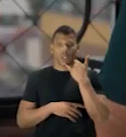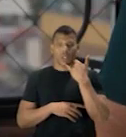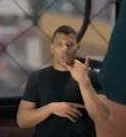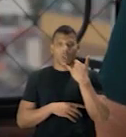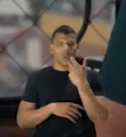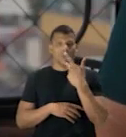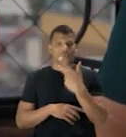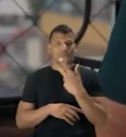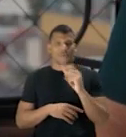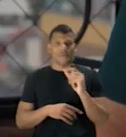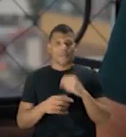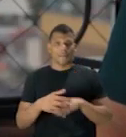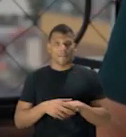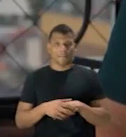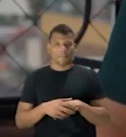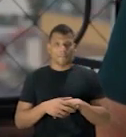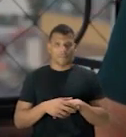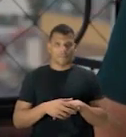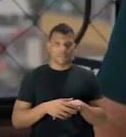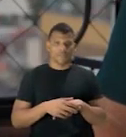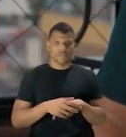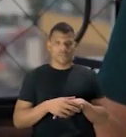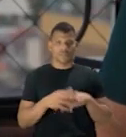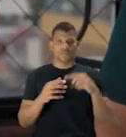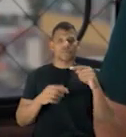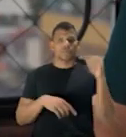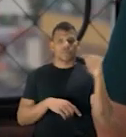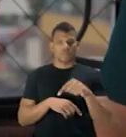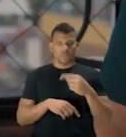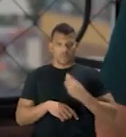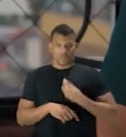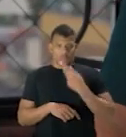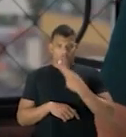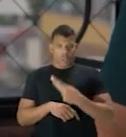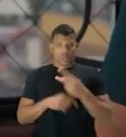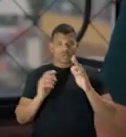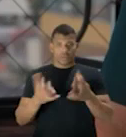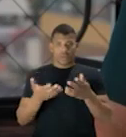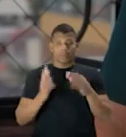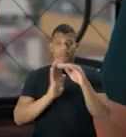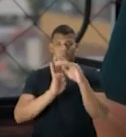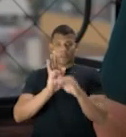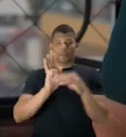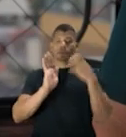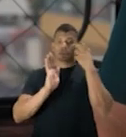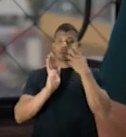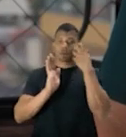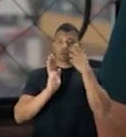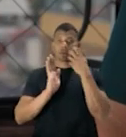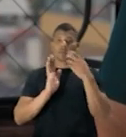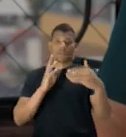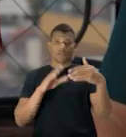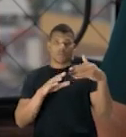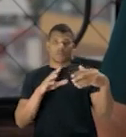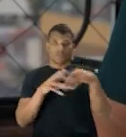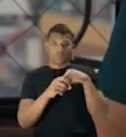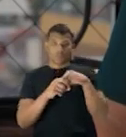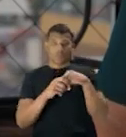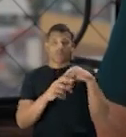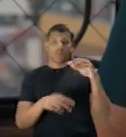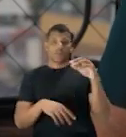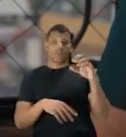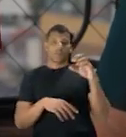É, Túlio Feliciano esteve aqui, já decidimos aí o repertório. Entrou o samba do Padeirinho, do Tibério